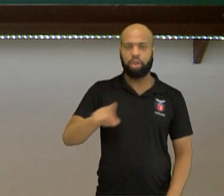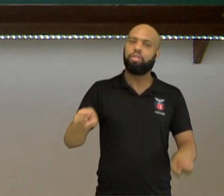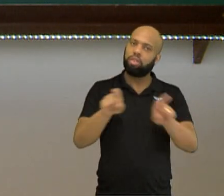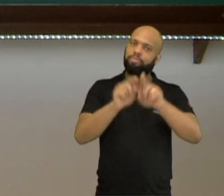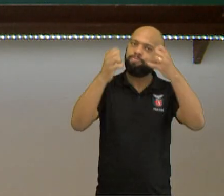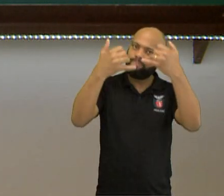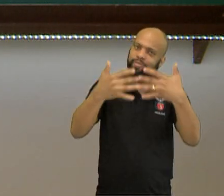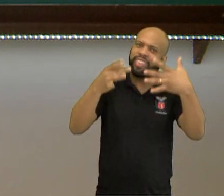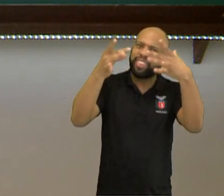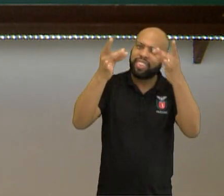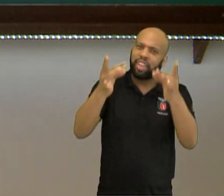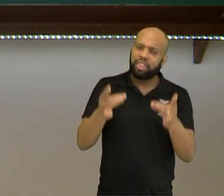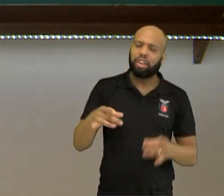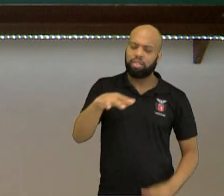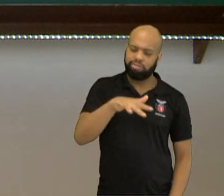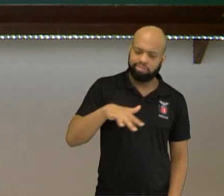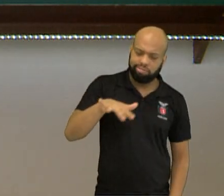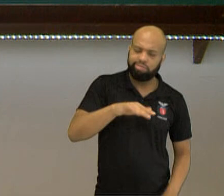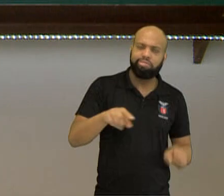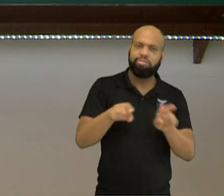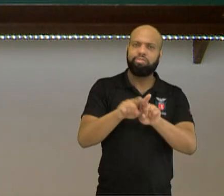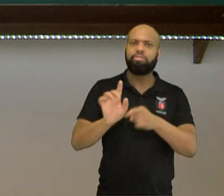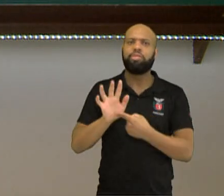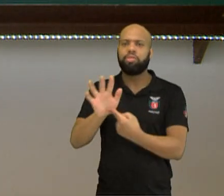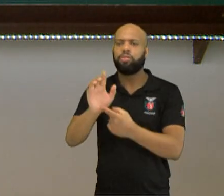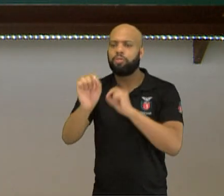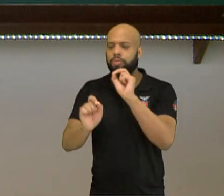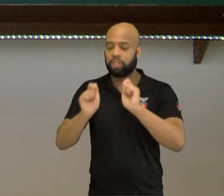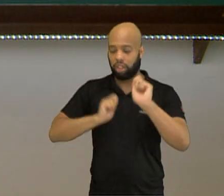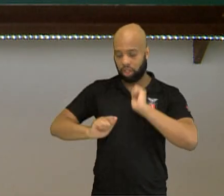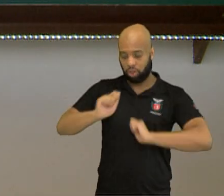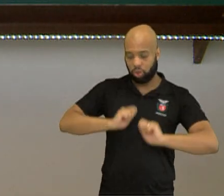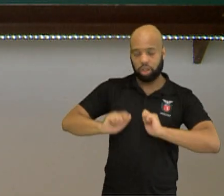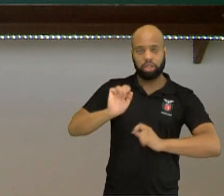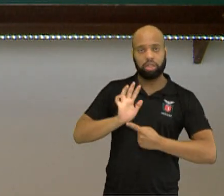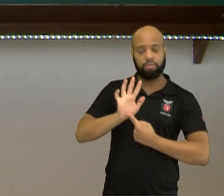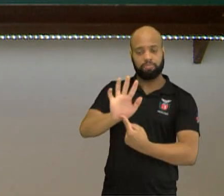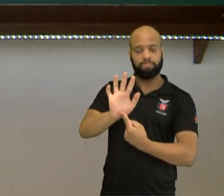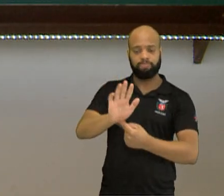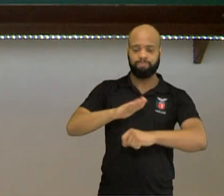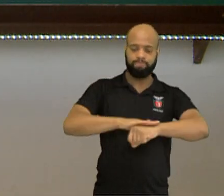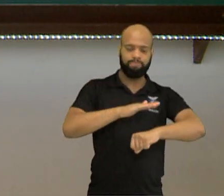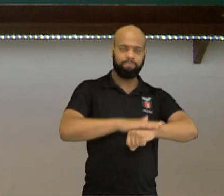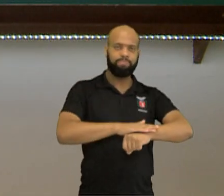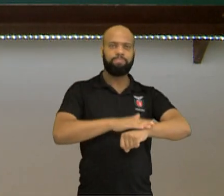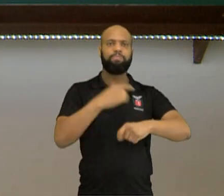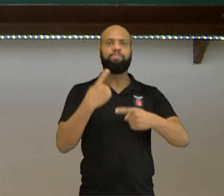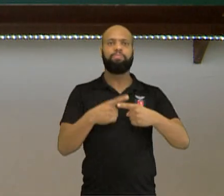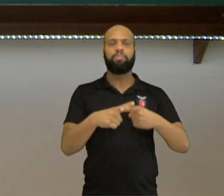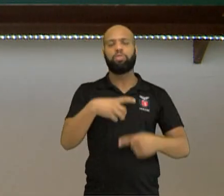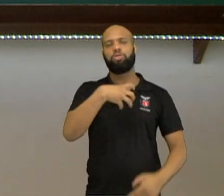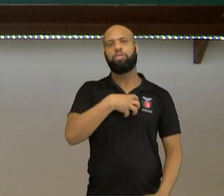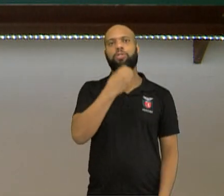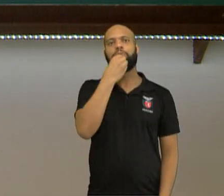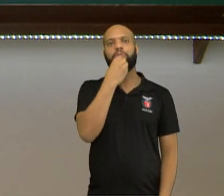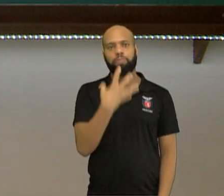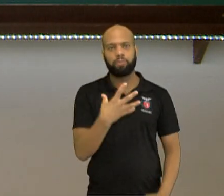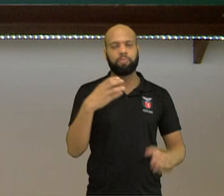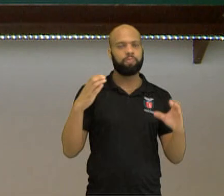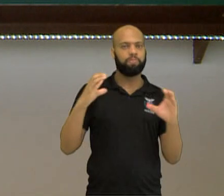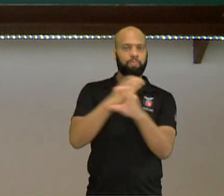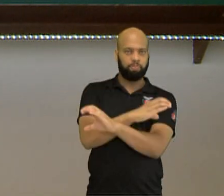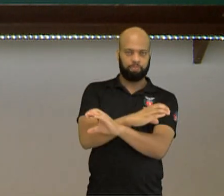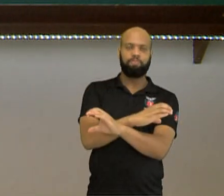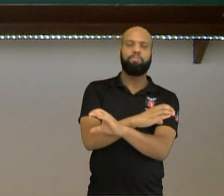né? Descreve o que o ator tem que desenvolver na hora para que fique a cena